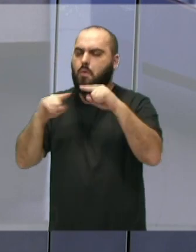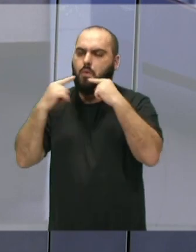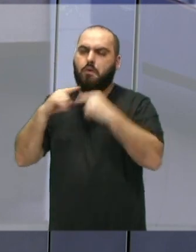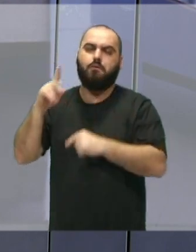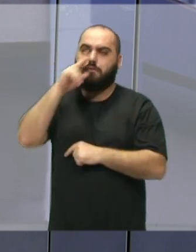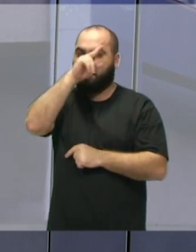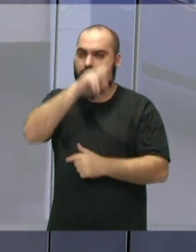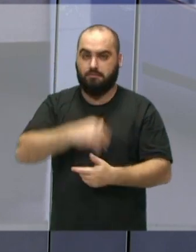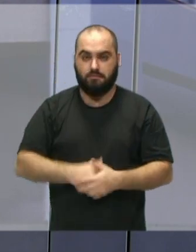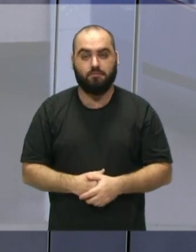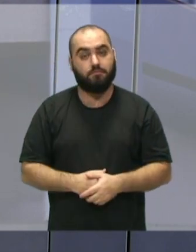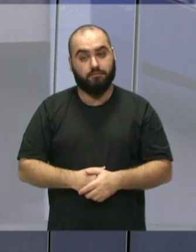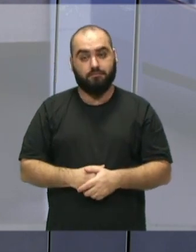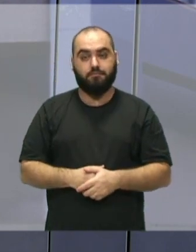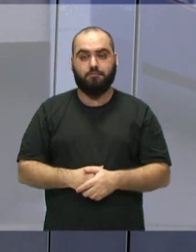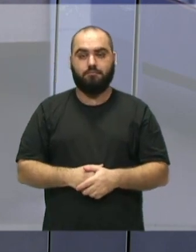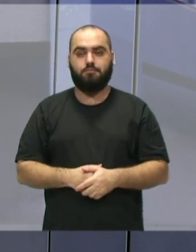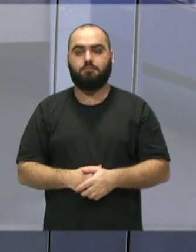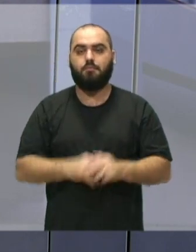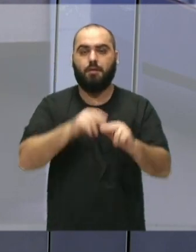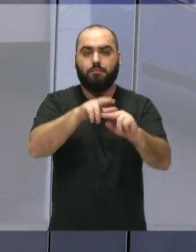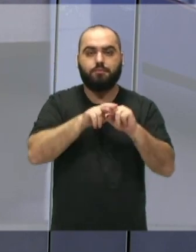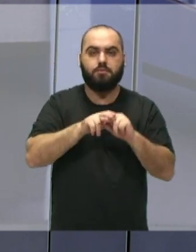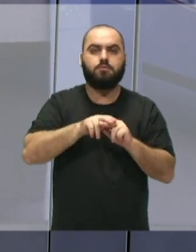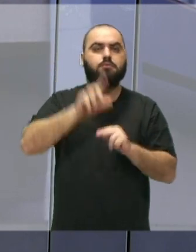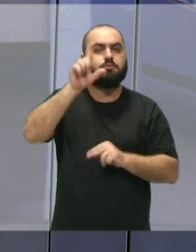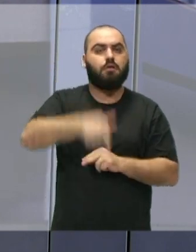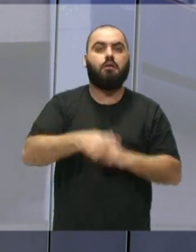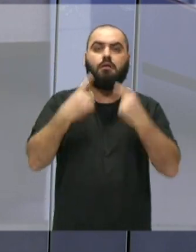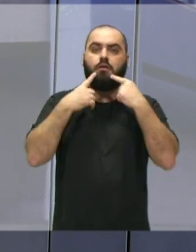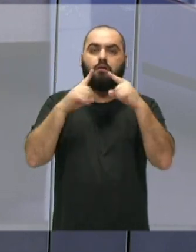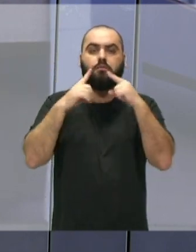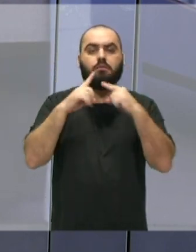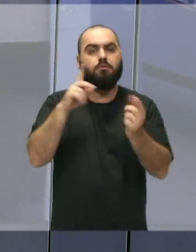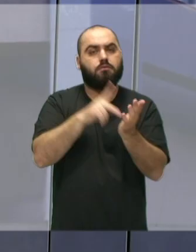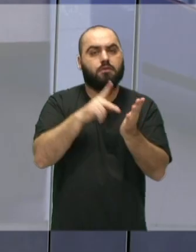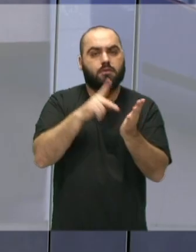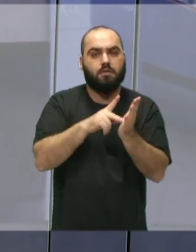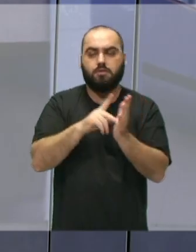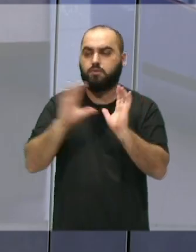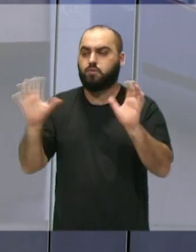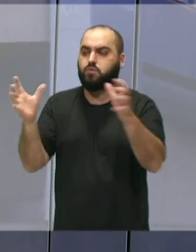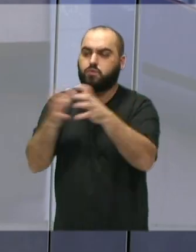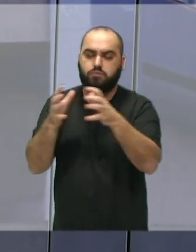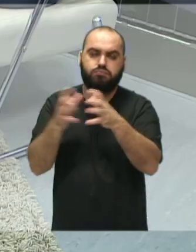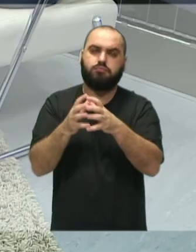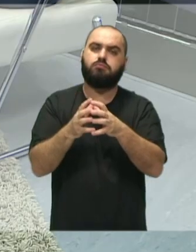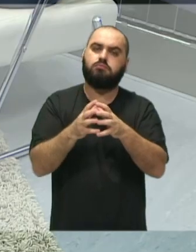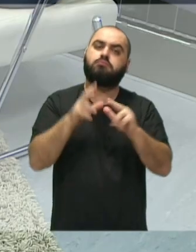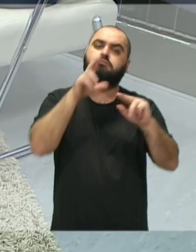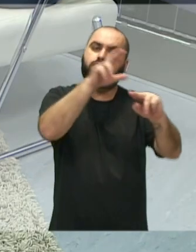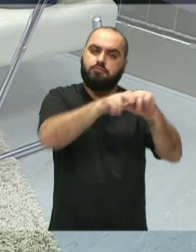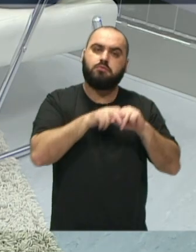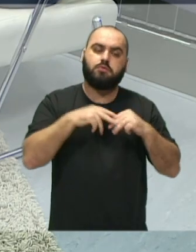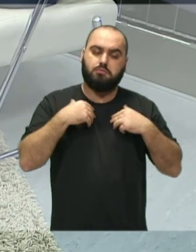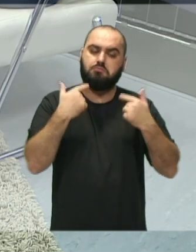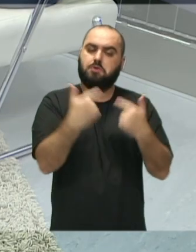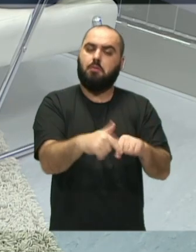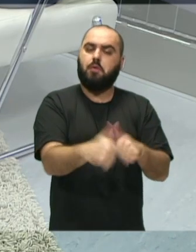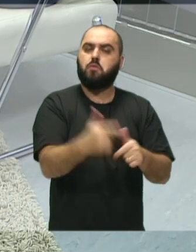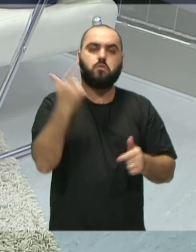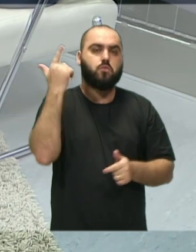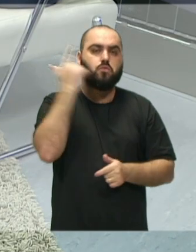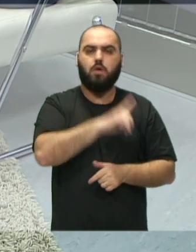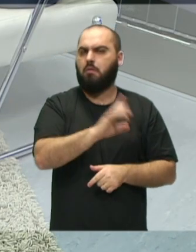E eu notei que não são reclamações pontuais. São reclamações coletivas e, por isso, posso fazer bem o meu trabalho. Porque